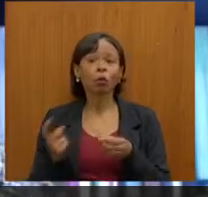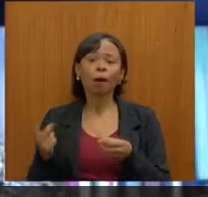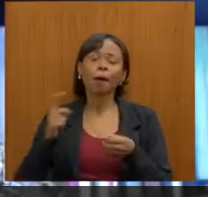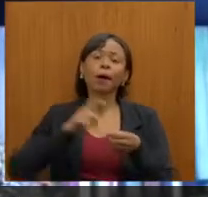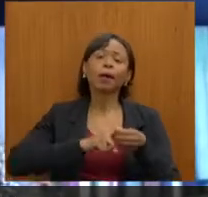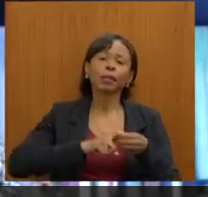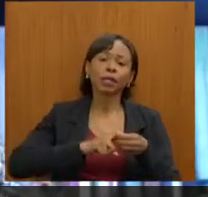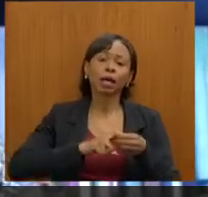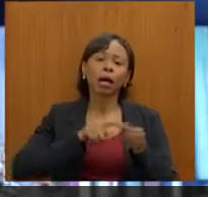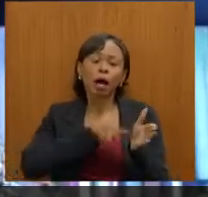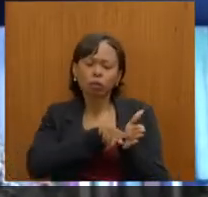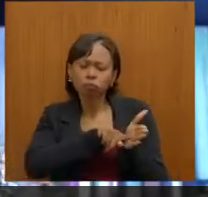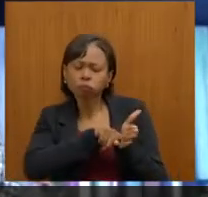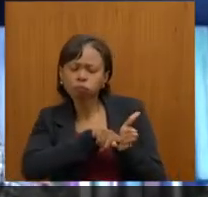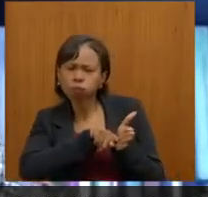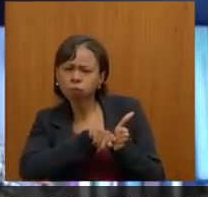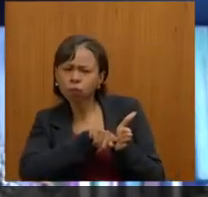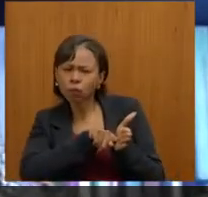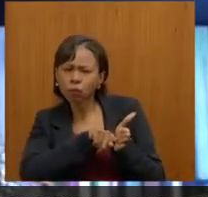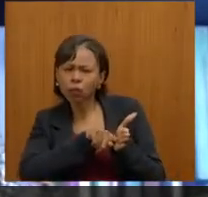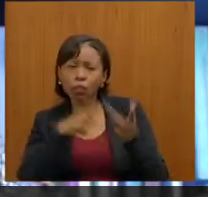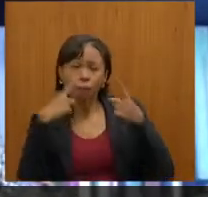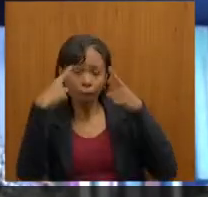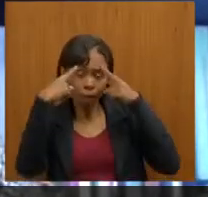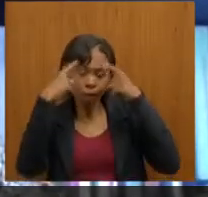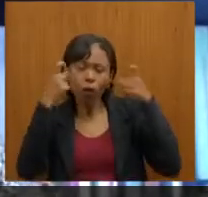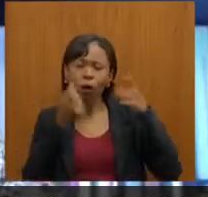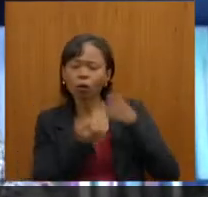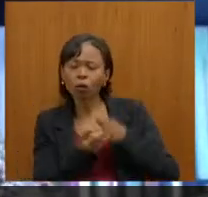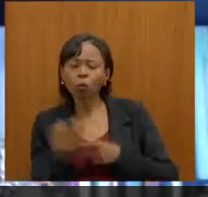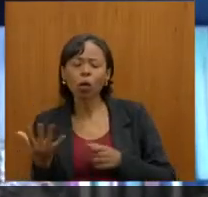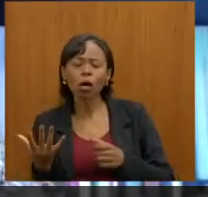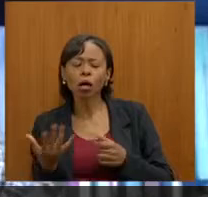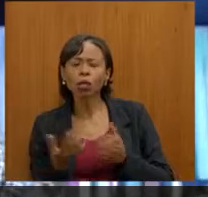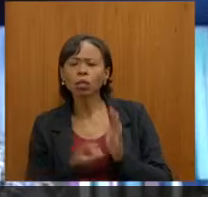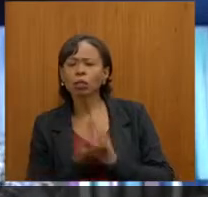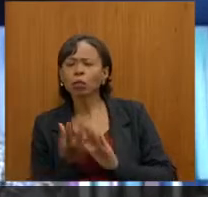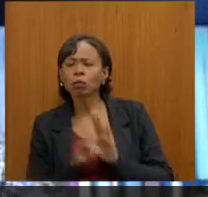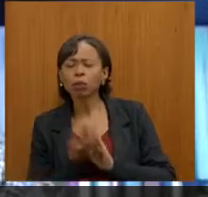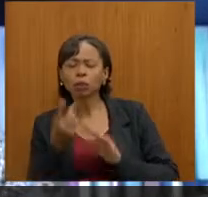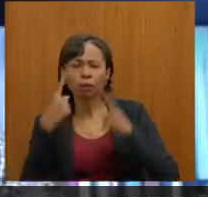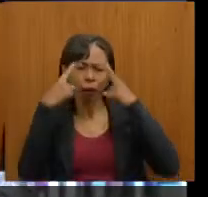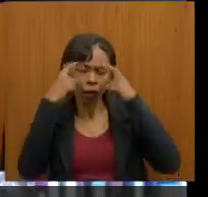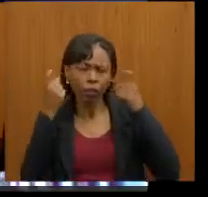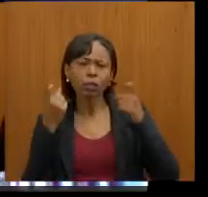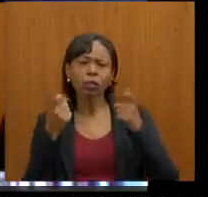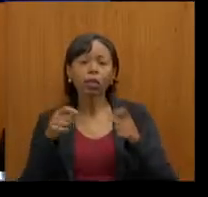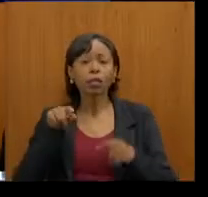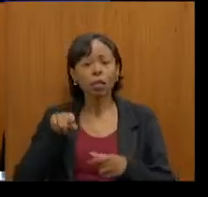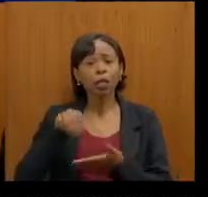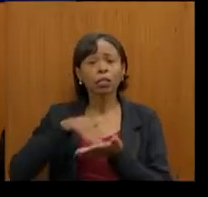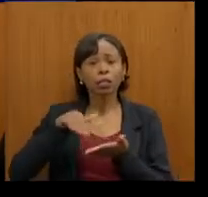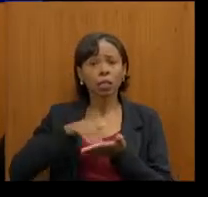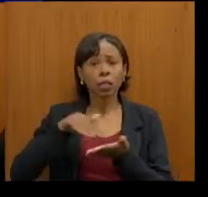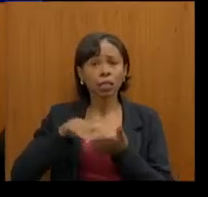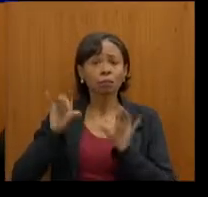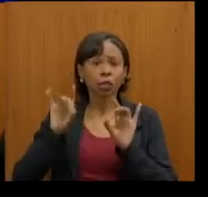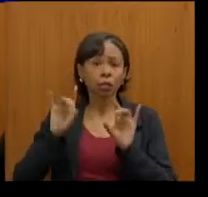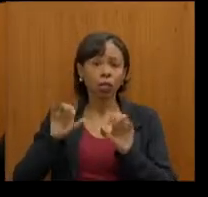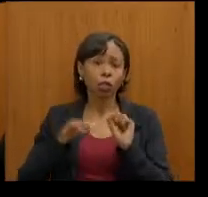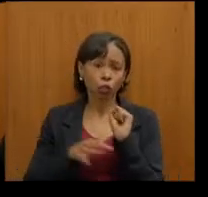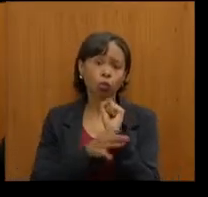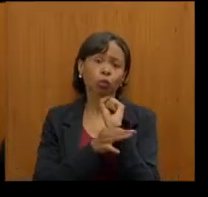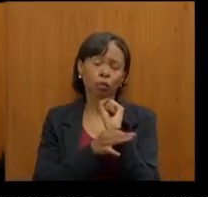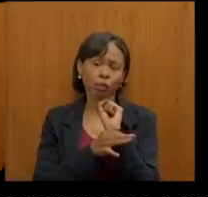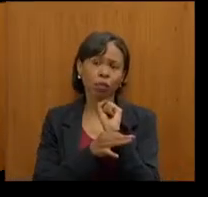de violência contra as mulheres feita pela Secretaria Estadual de Segurança Pública que agora simplesmente colocam lá